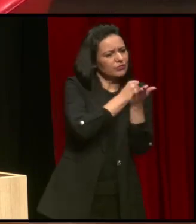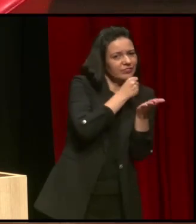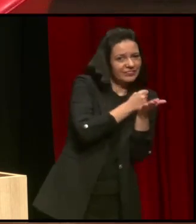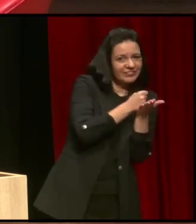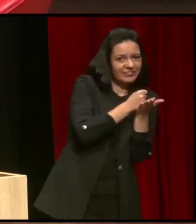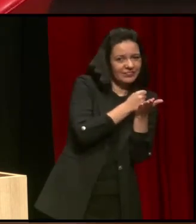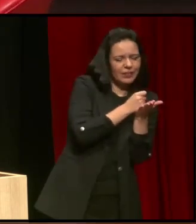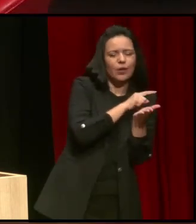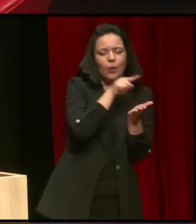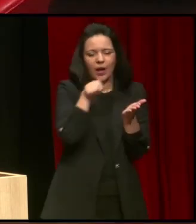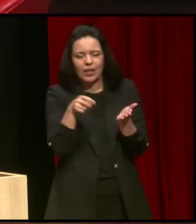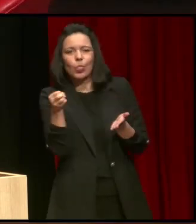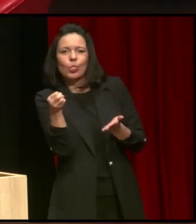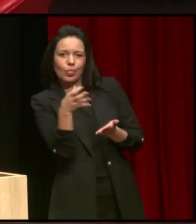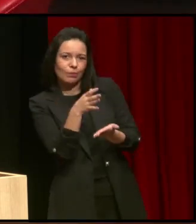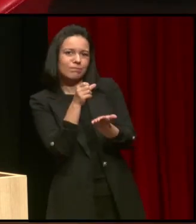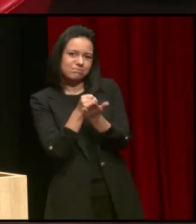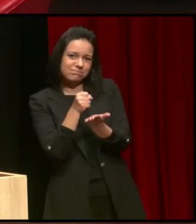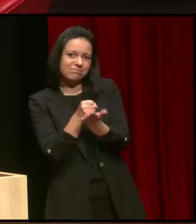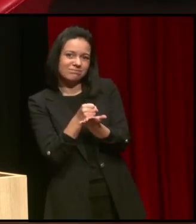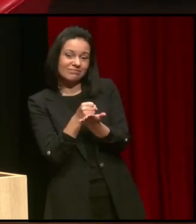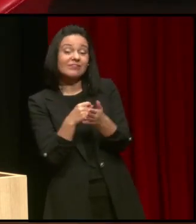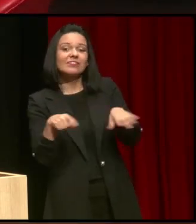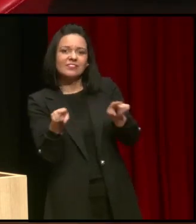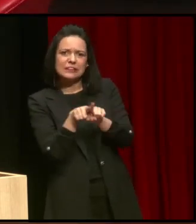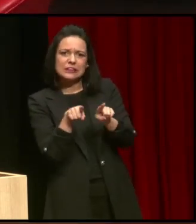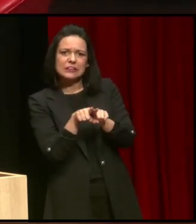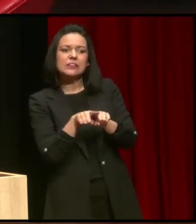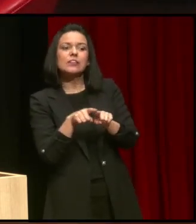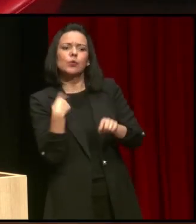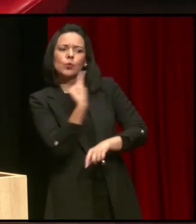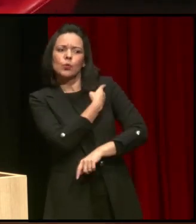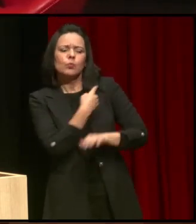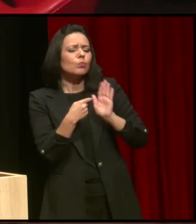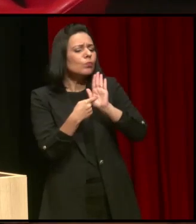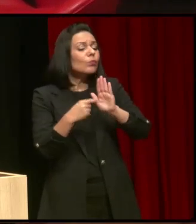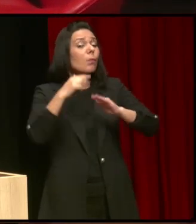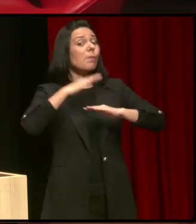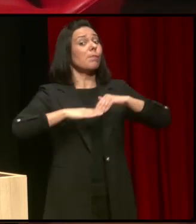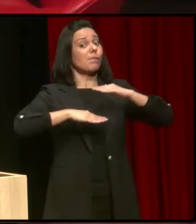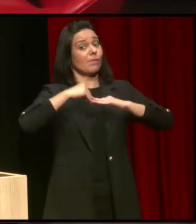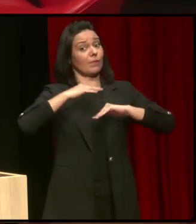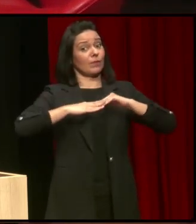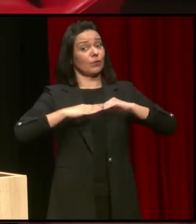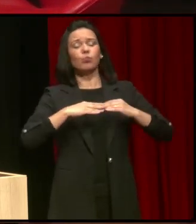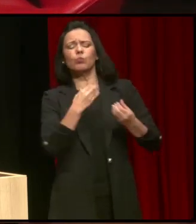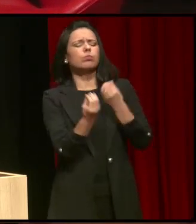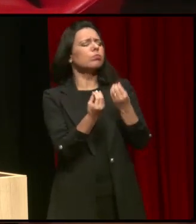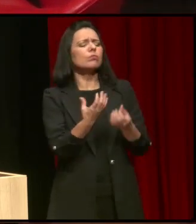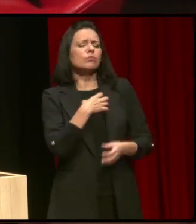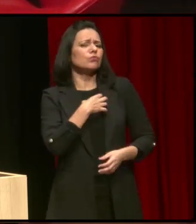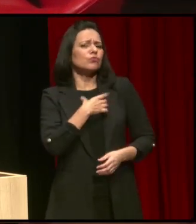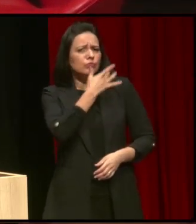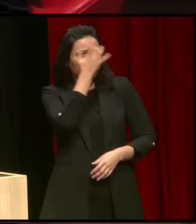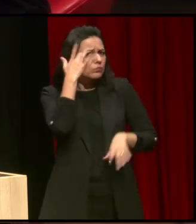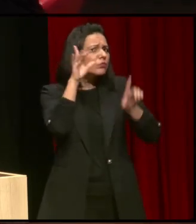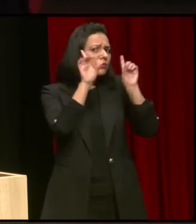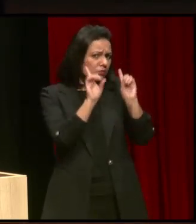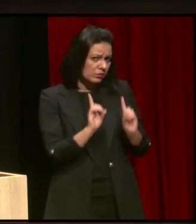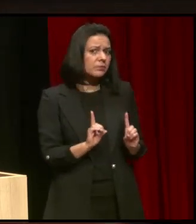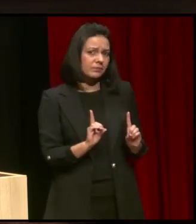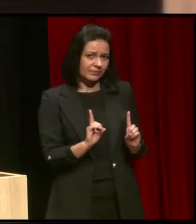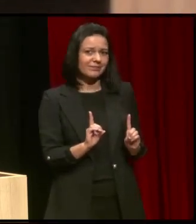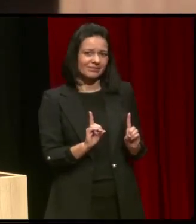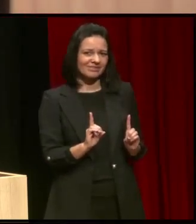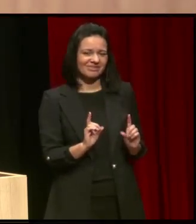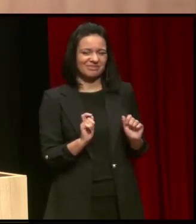vamos chegar no Novo Testamento. E depois nós vamos ter exemplos práticos de como a gente poderia trabalhar com pessoas